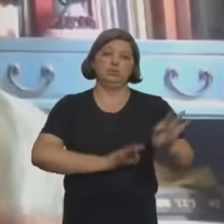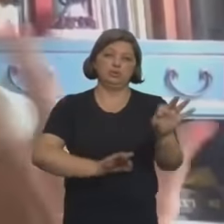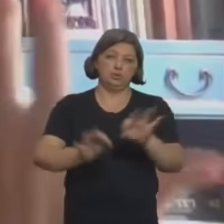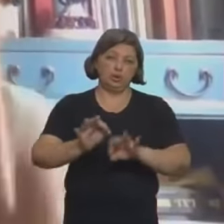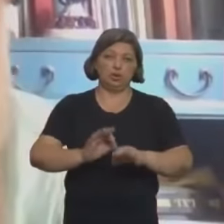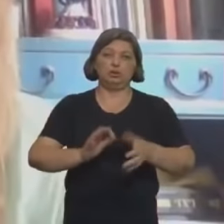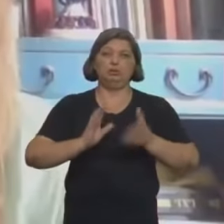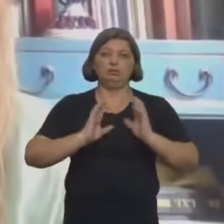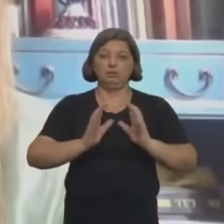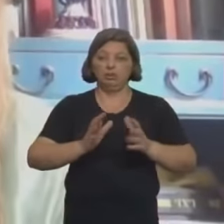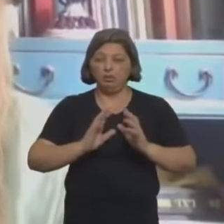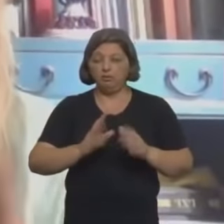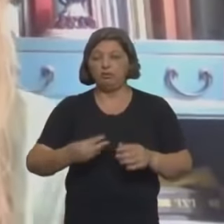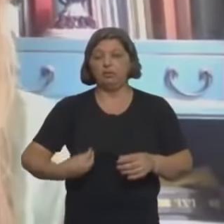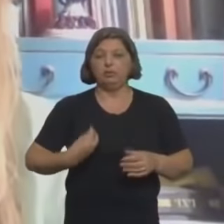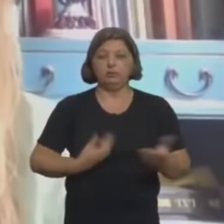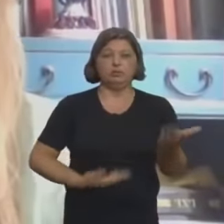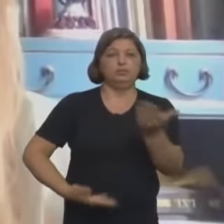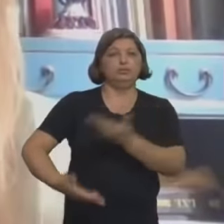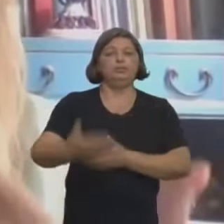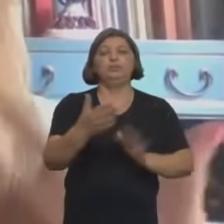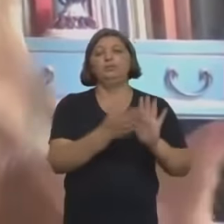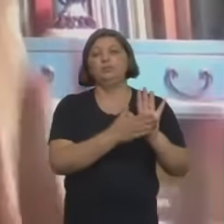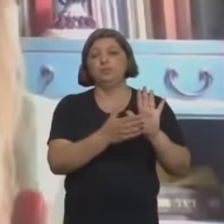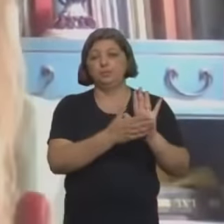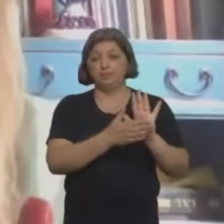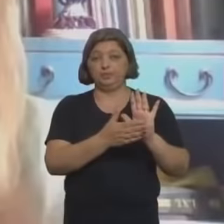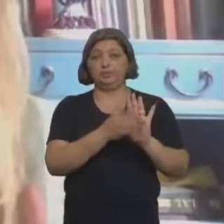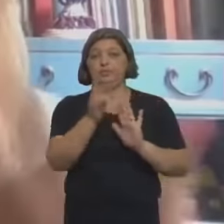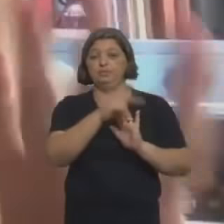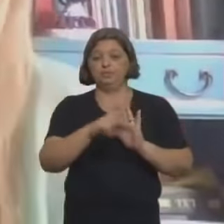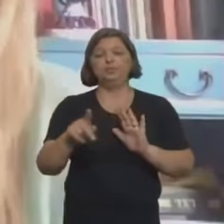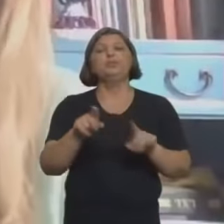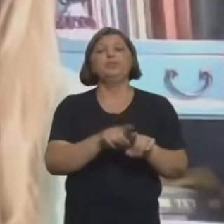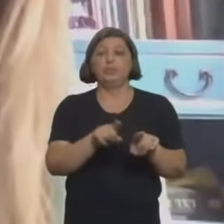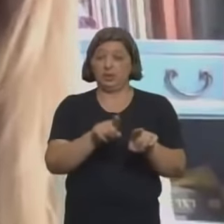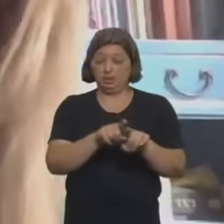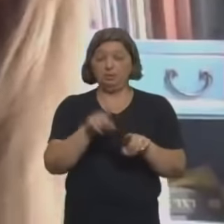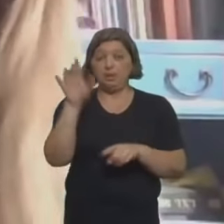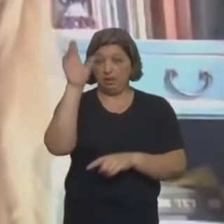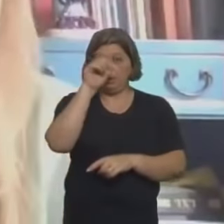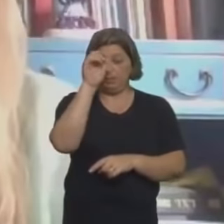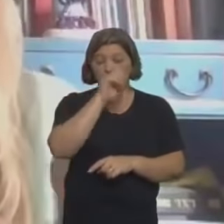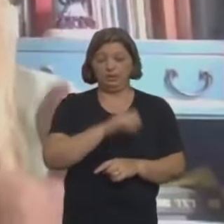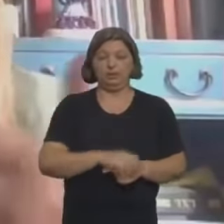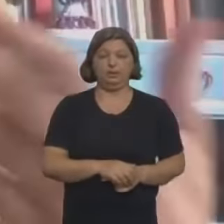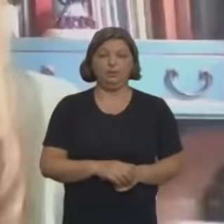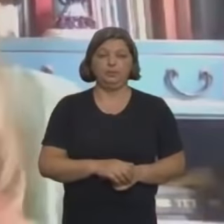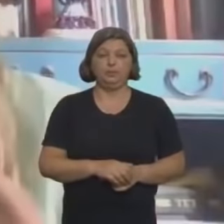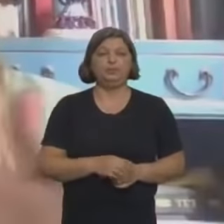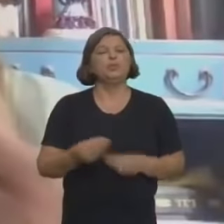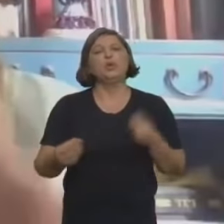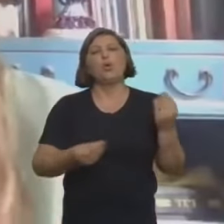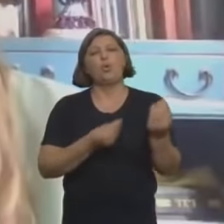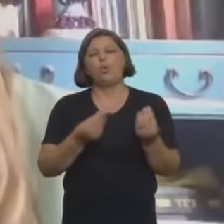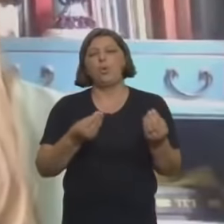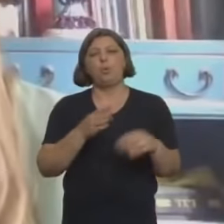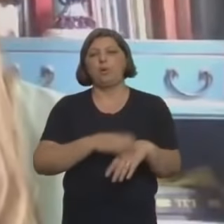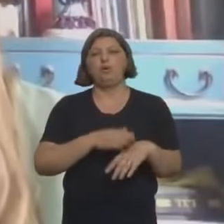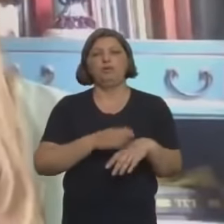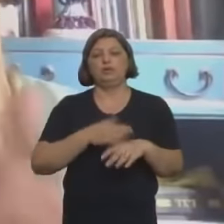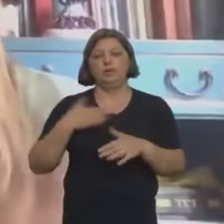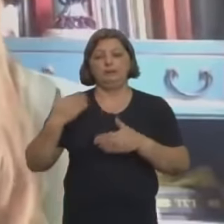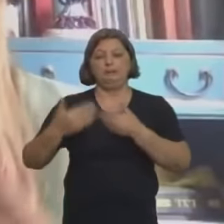que a gente propõe para vocês, o que vocês, como professores, também vão aprender, né? Como vai se dar esse